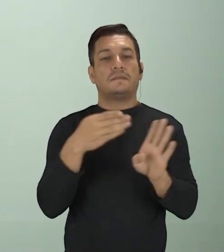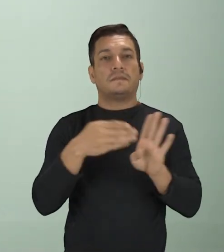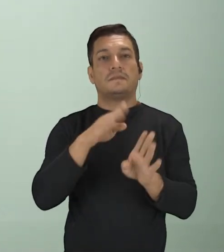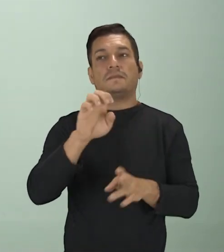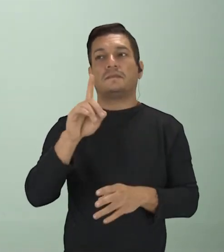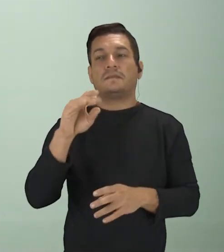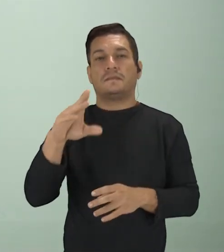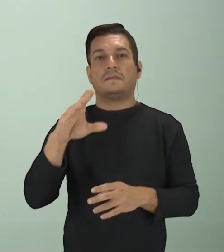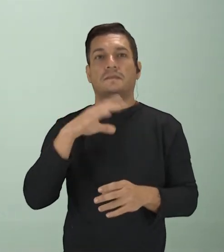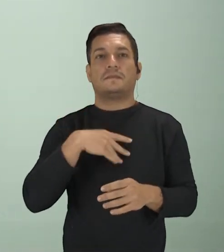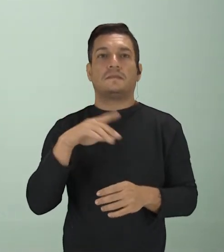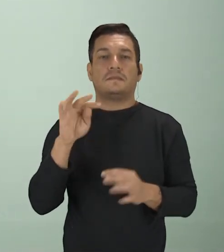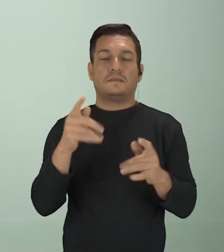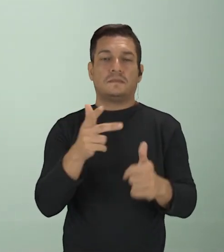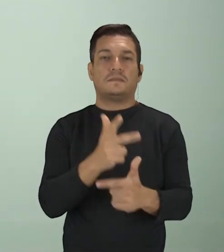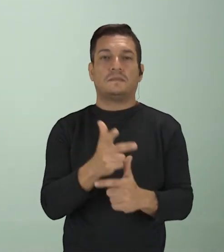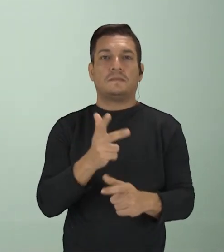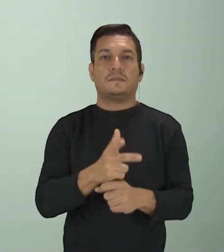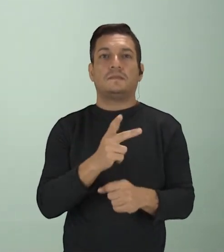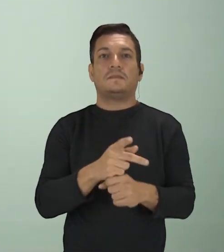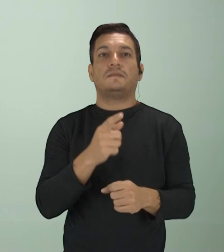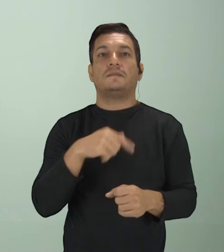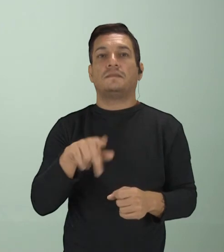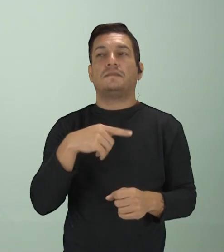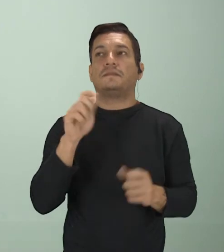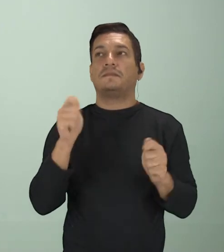plataforma Eduque todos os vídeos para que você possa